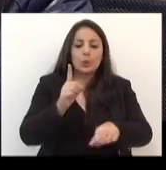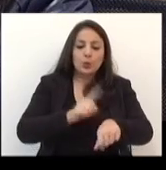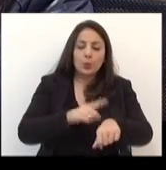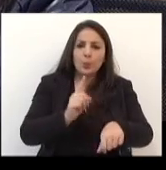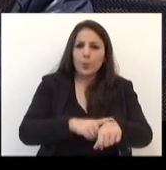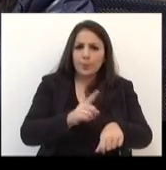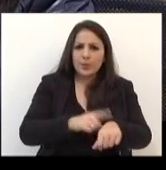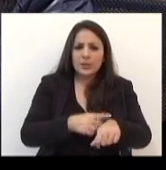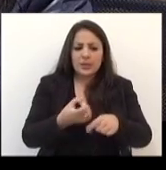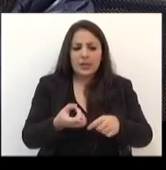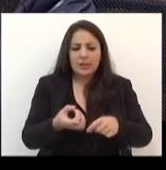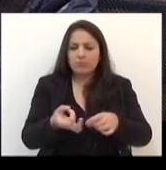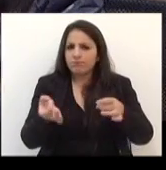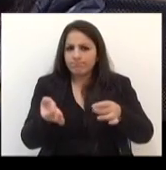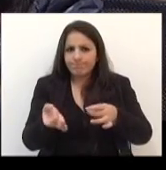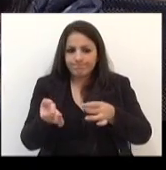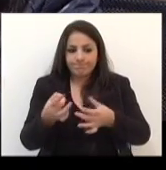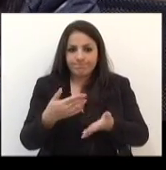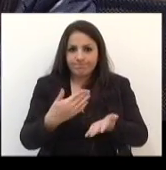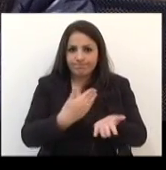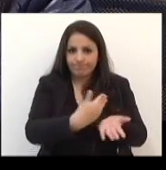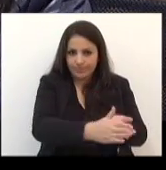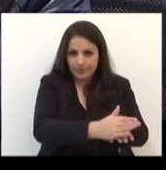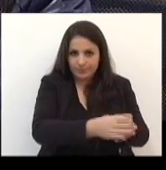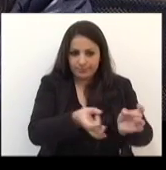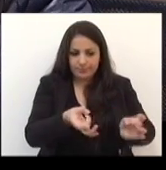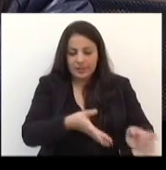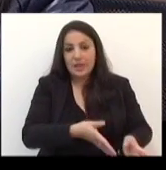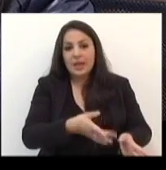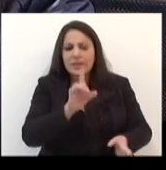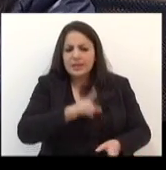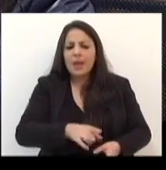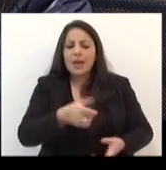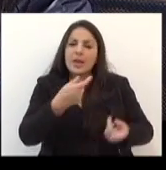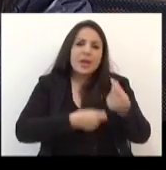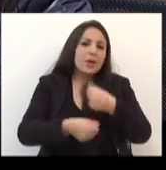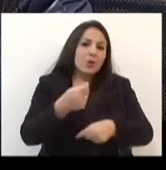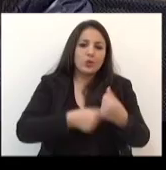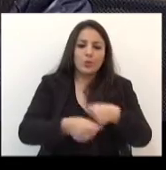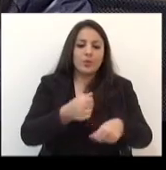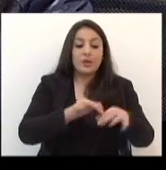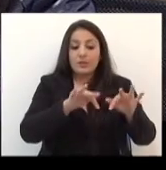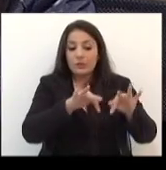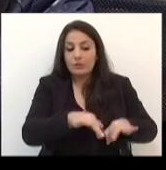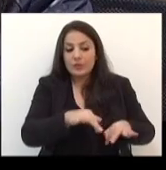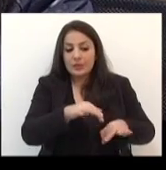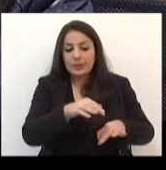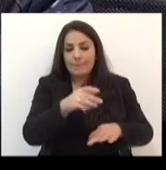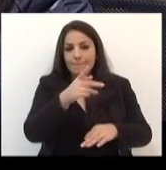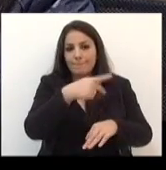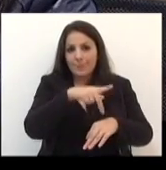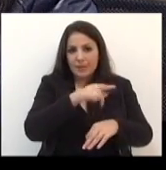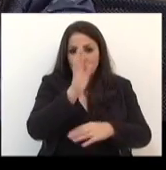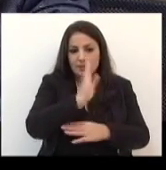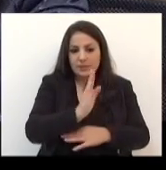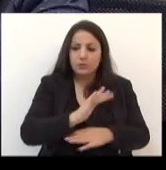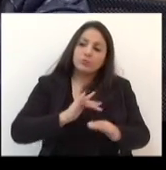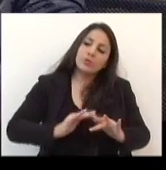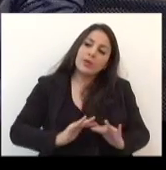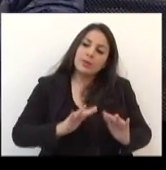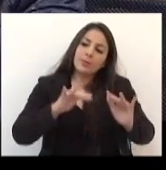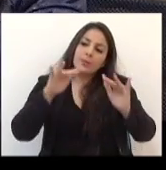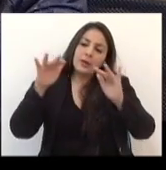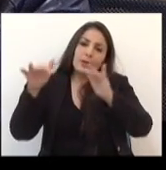momento que eles forem demitidos, eles são imigrantes econômicos. Eles vão sair do país, vão sair do Brasil e vão